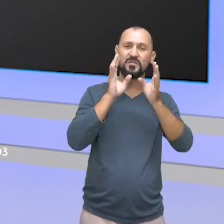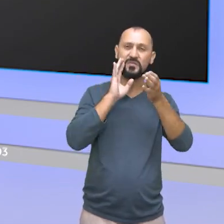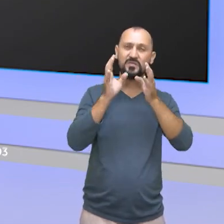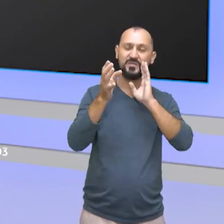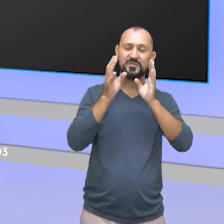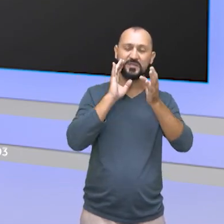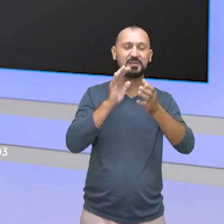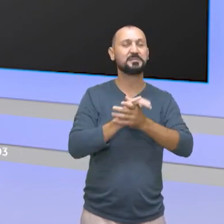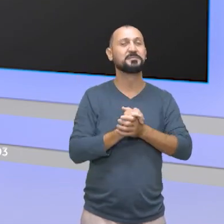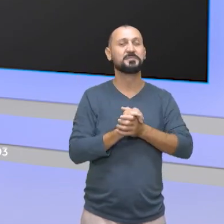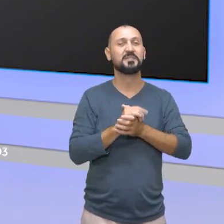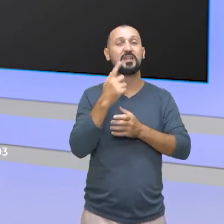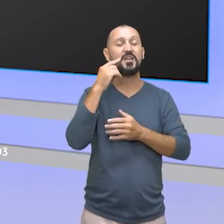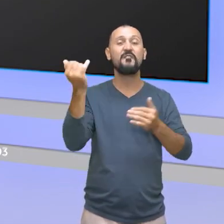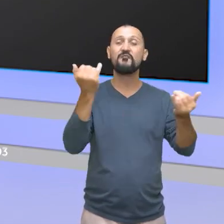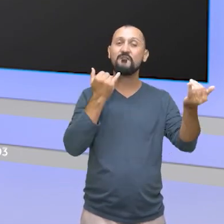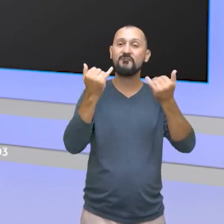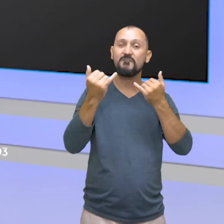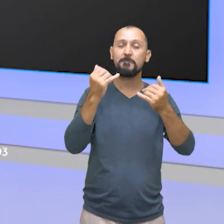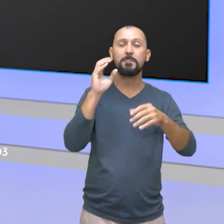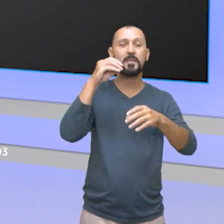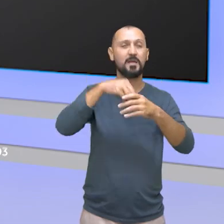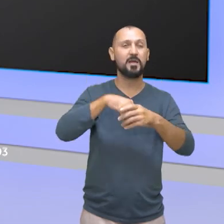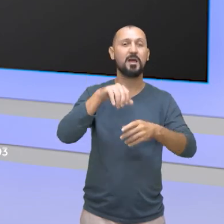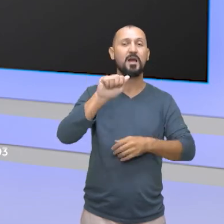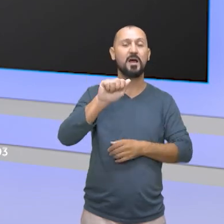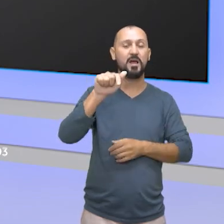e Spotify. Mais informações no